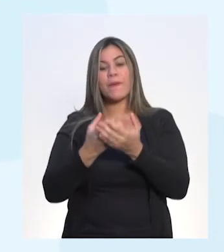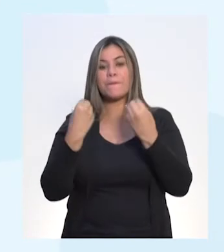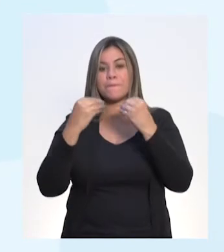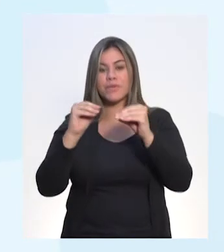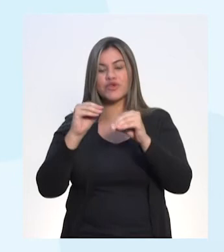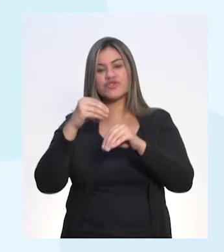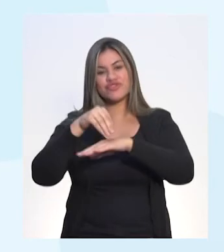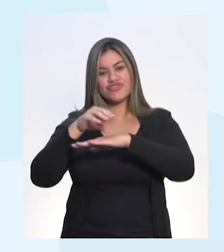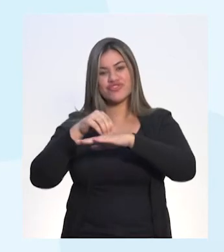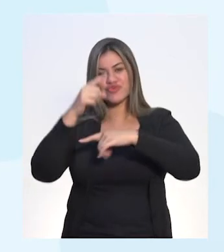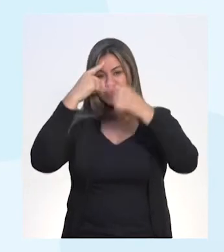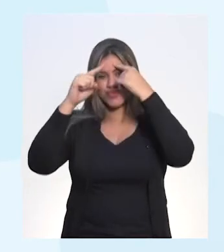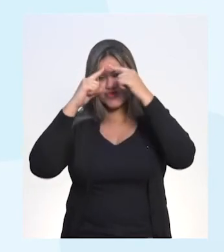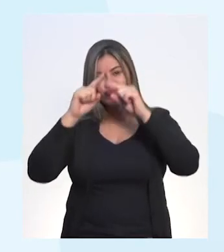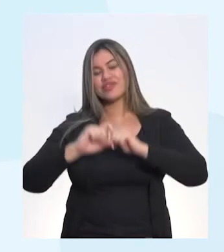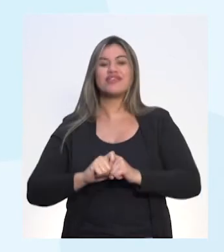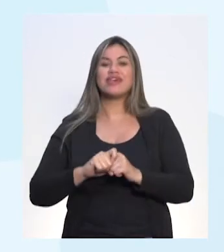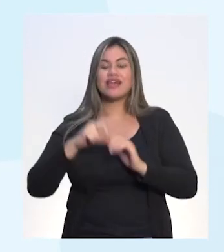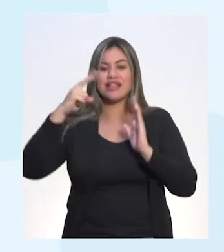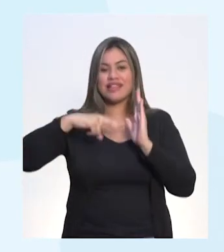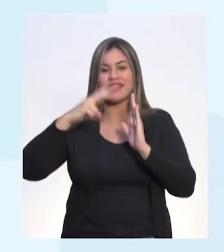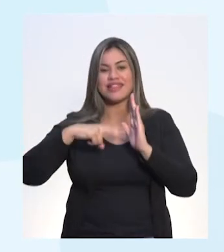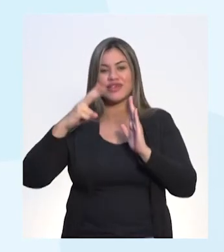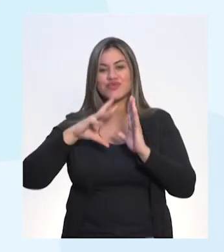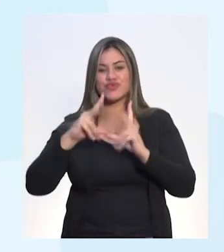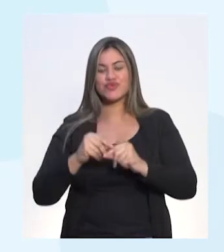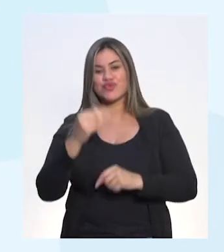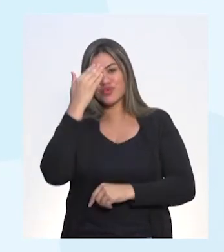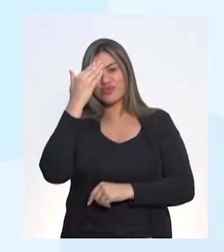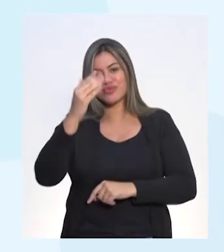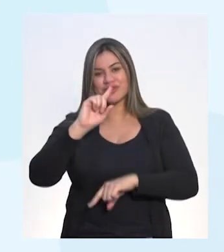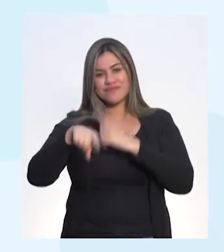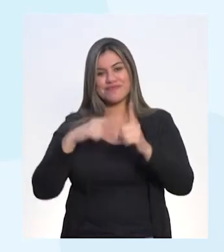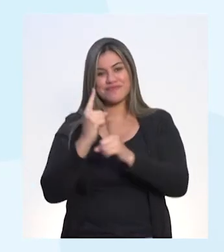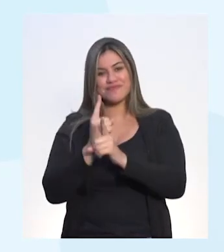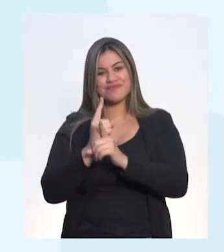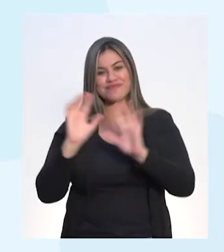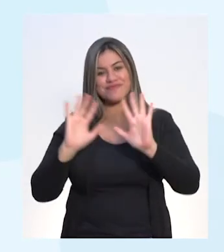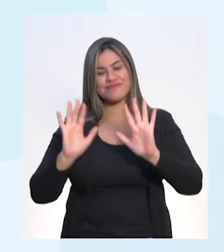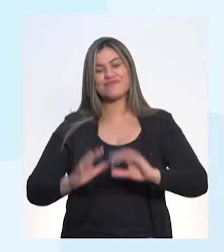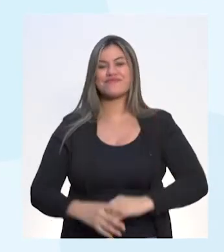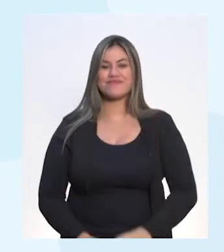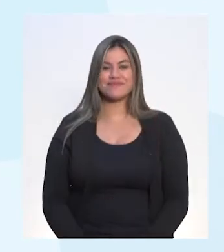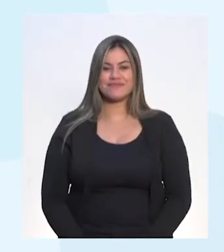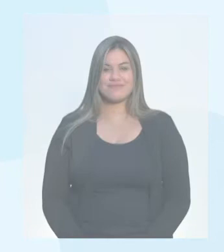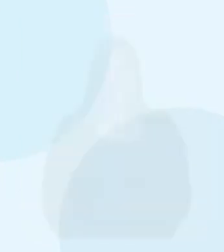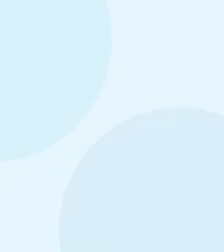também suas sugestões e dúvidas, tá bom? A gente vai ler tudo com muito carinho. Obrigada e até a próxima aula. Tchau, tchau.